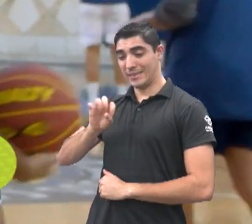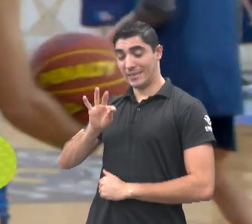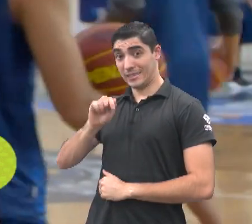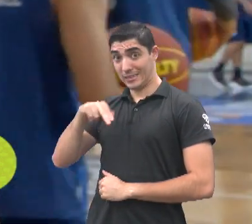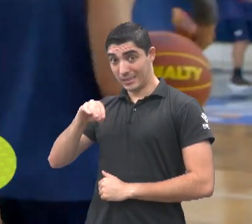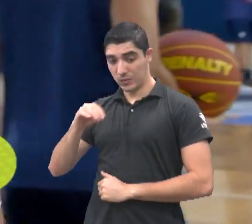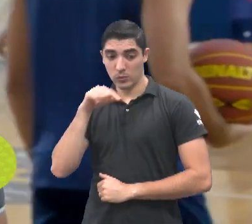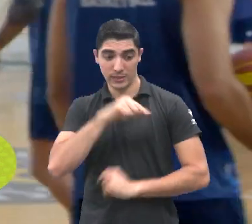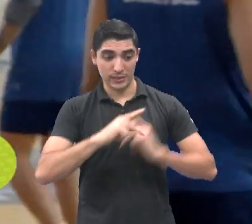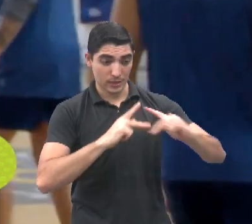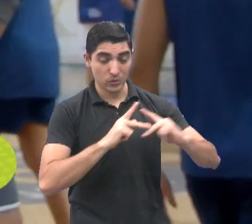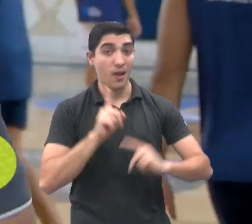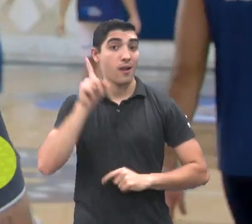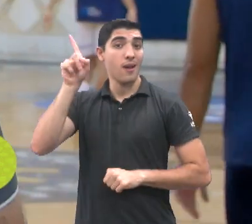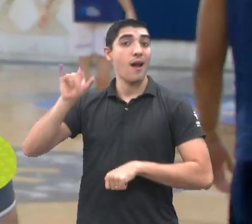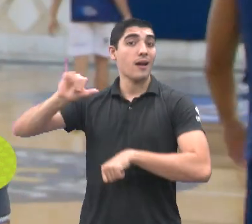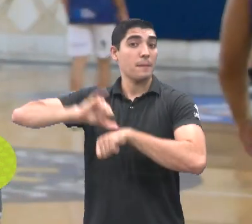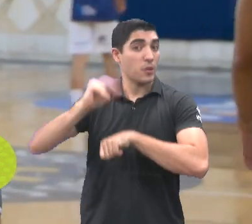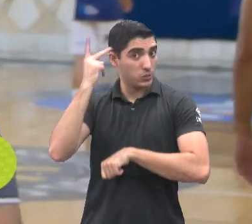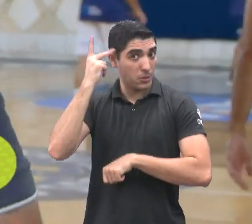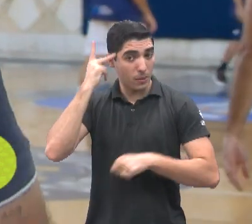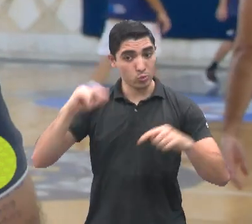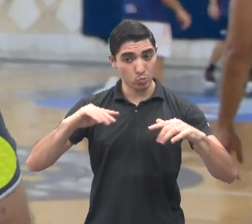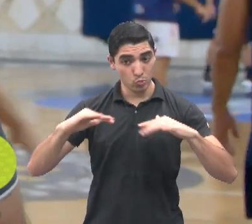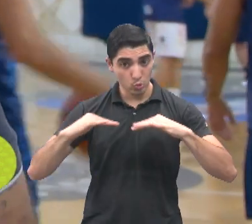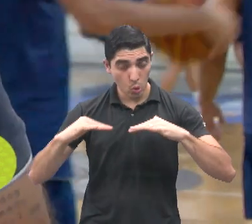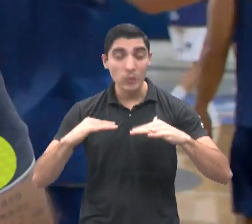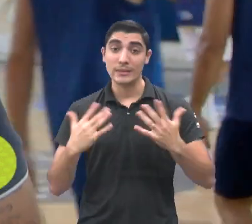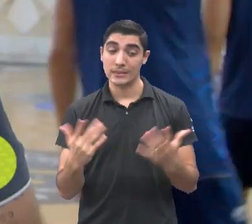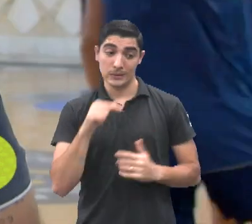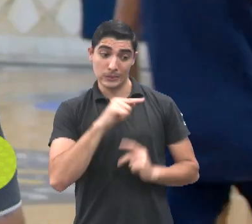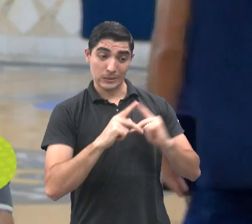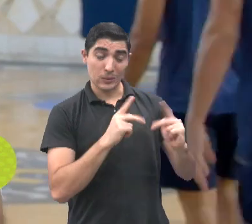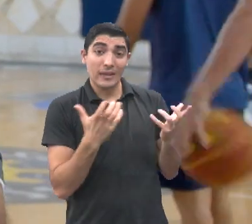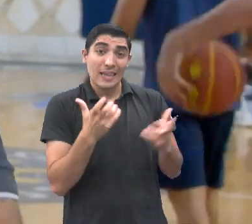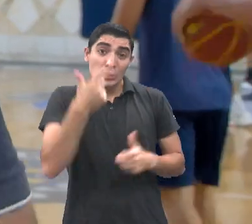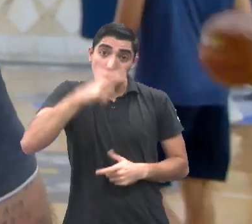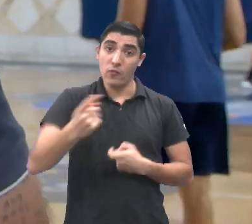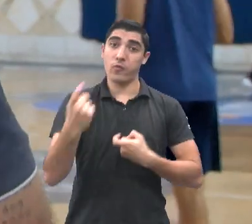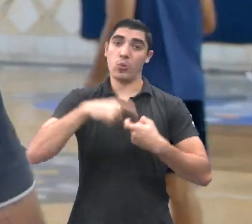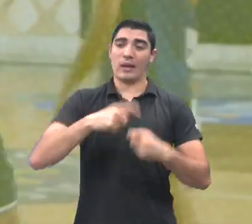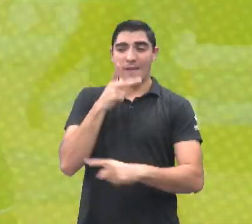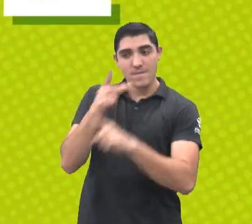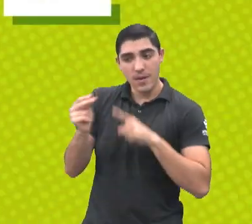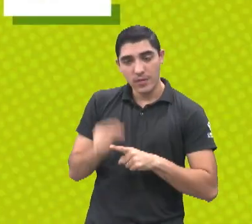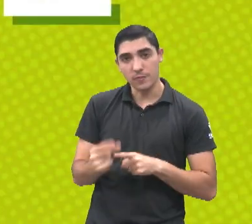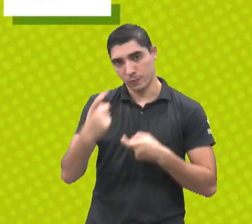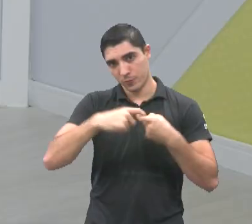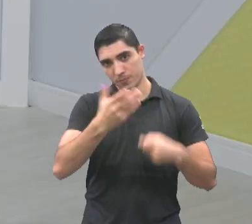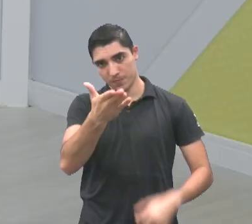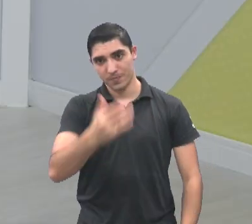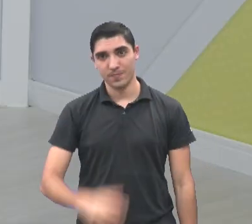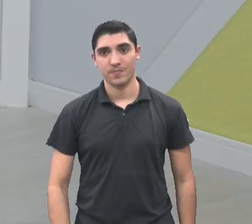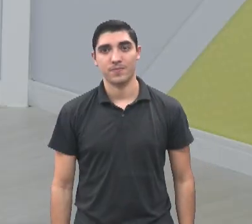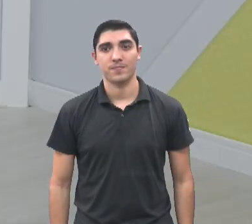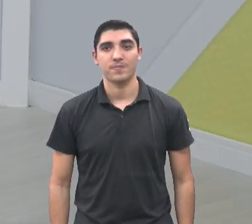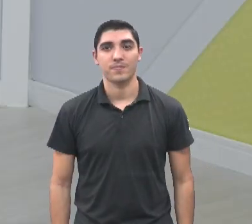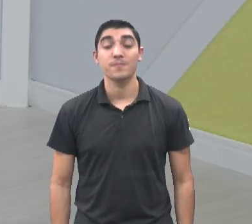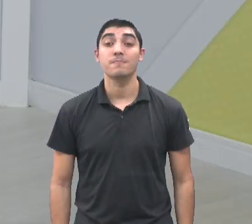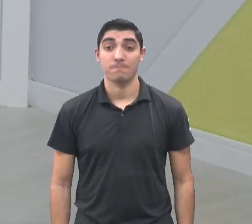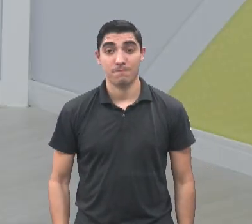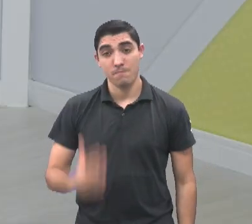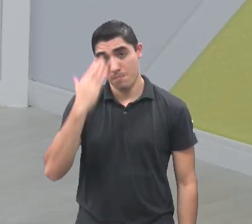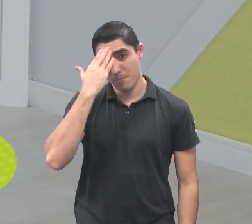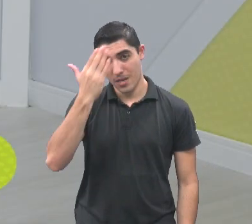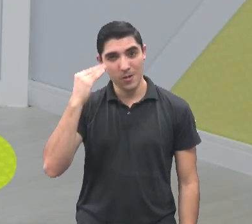querendo a recuperação aí, depois da derrota para o Mogi, voltar a vencer no NBB. Seguimos com você, Vieira. Valeu,